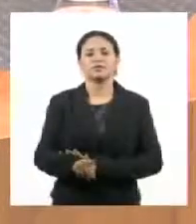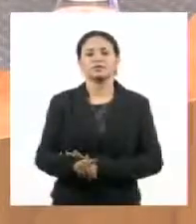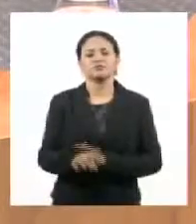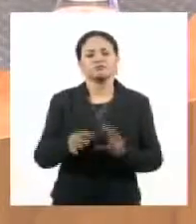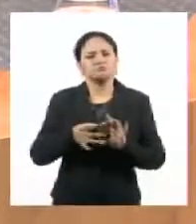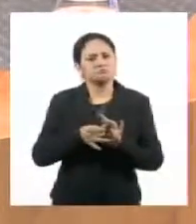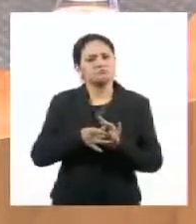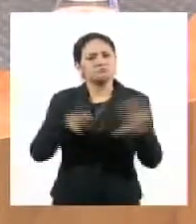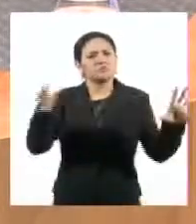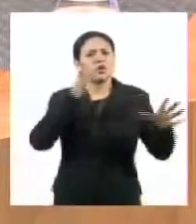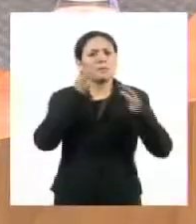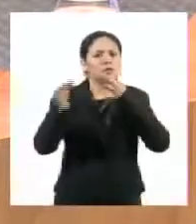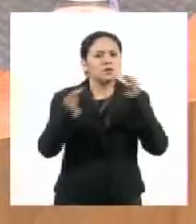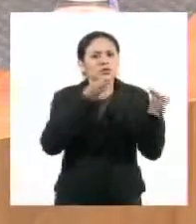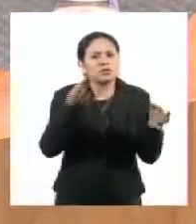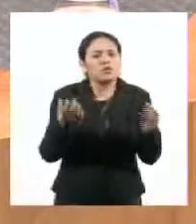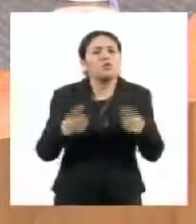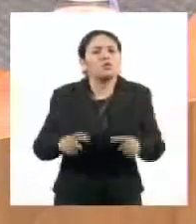democracia?